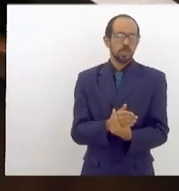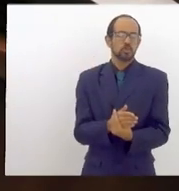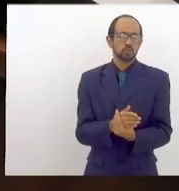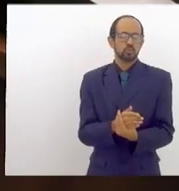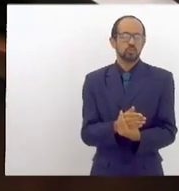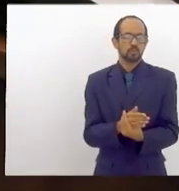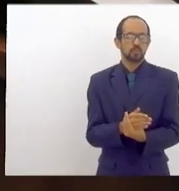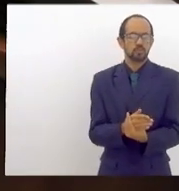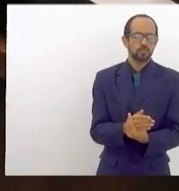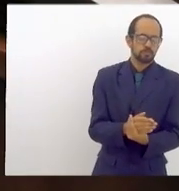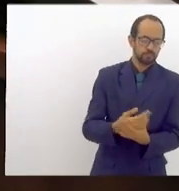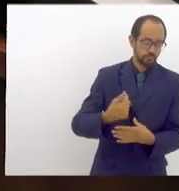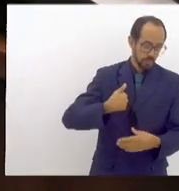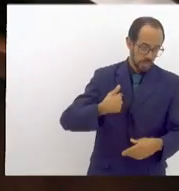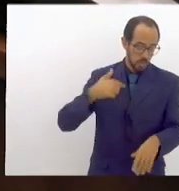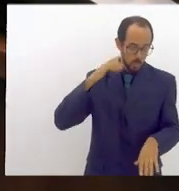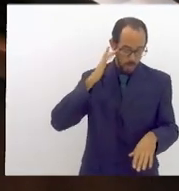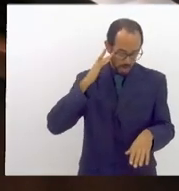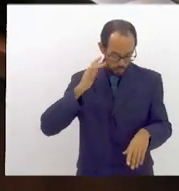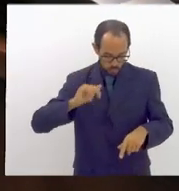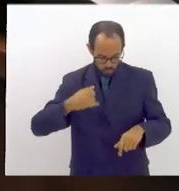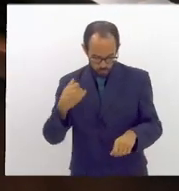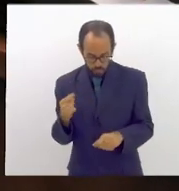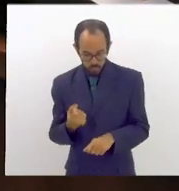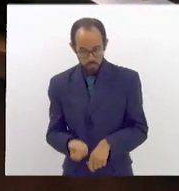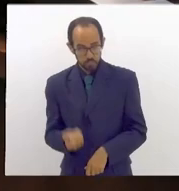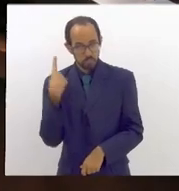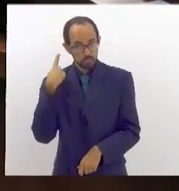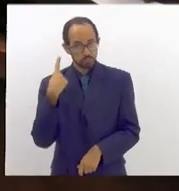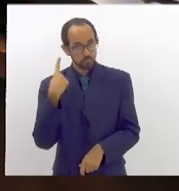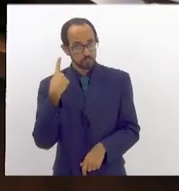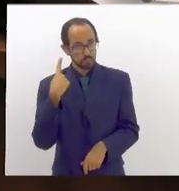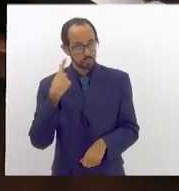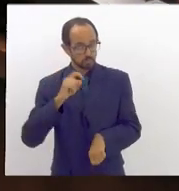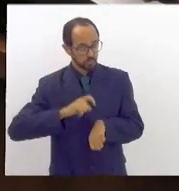estranho que nesse momento